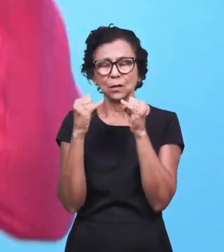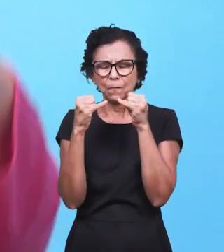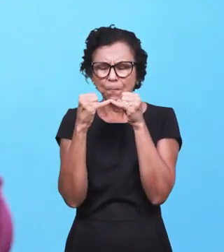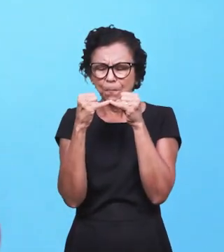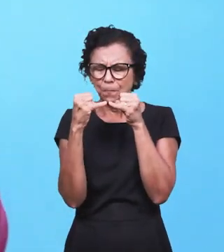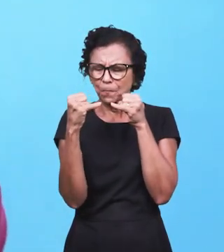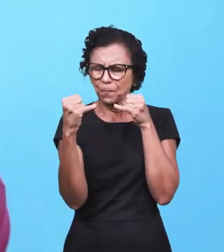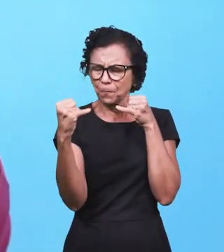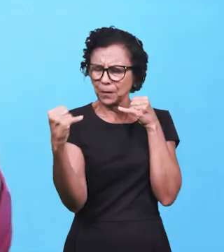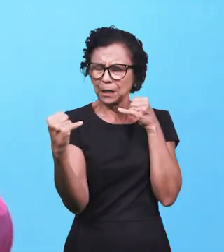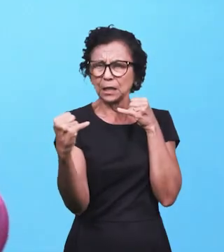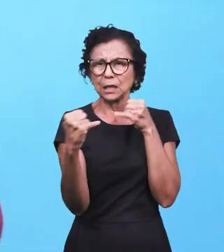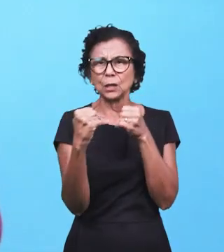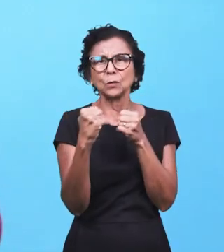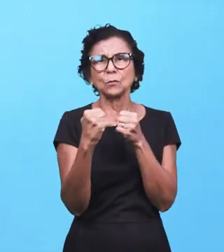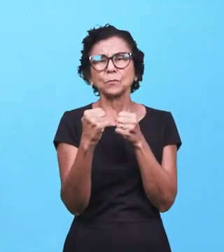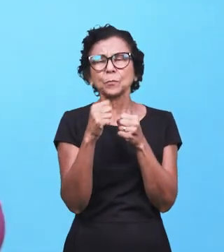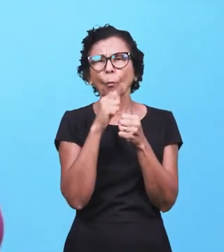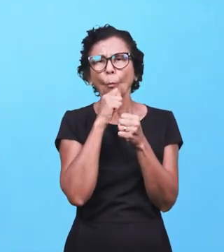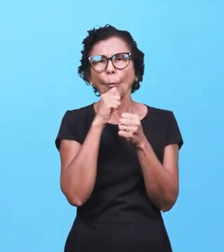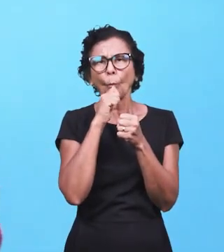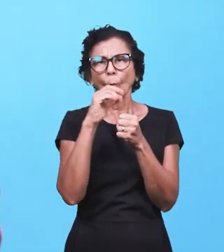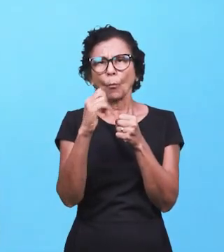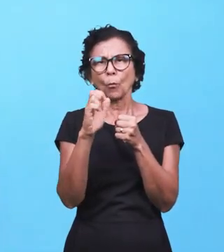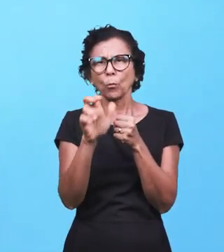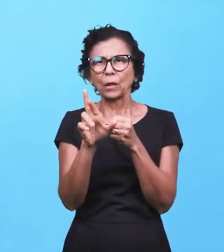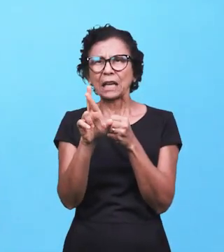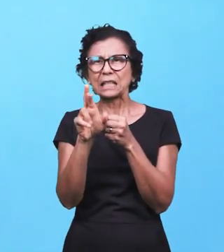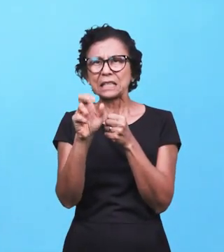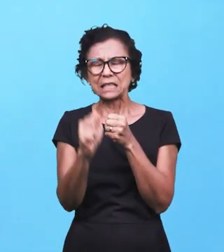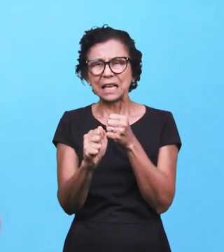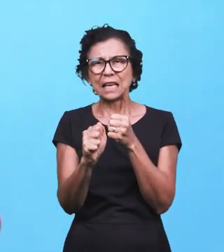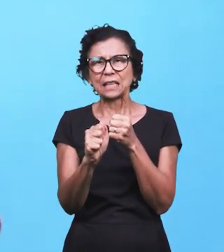dental não é encerado, ele tende em algum ponto ou outro a desfiar.